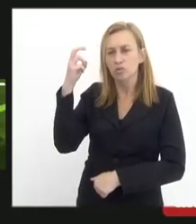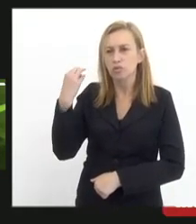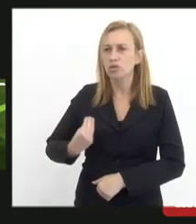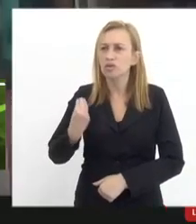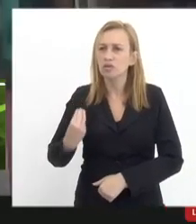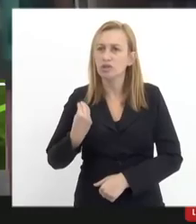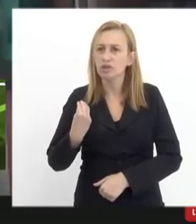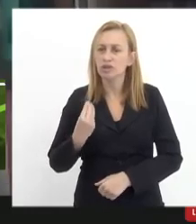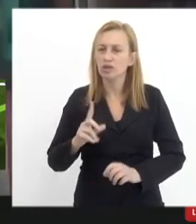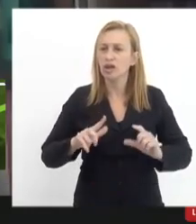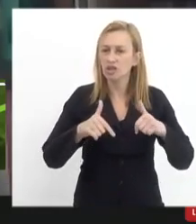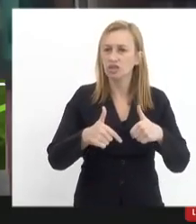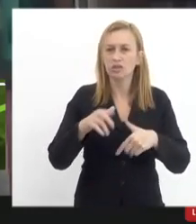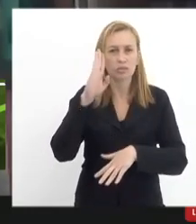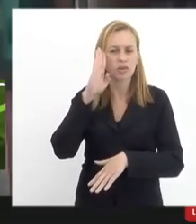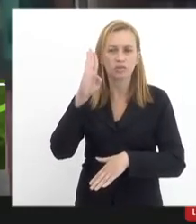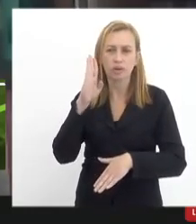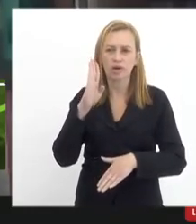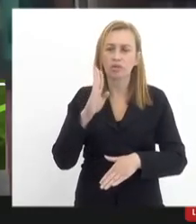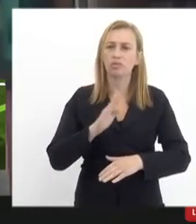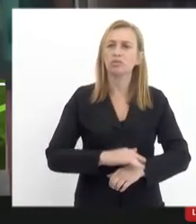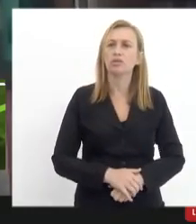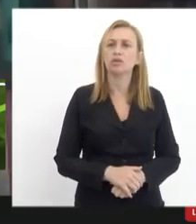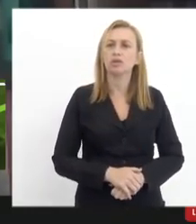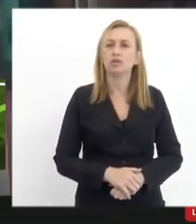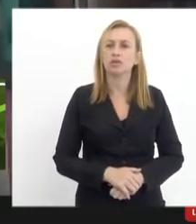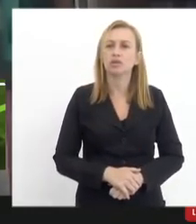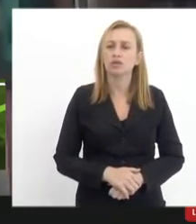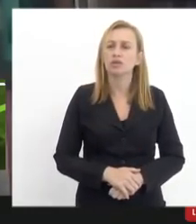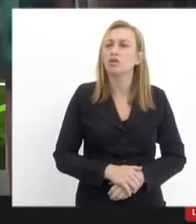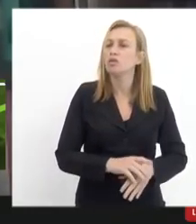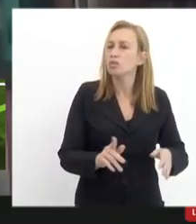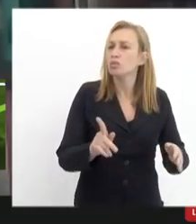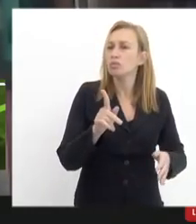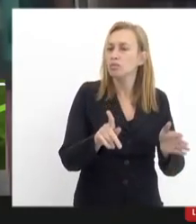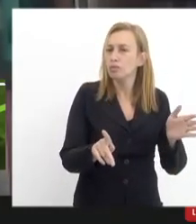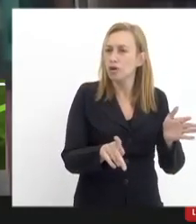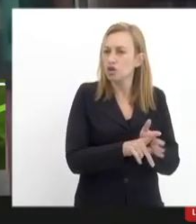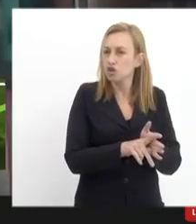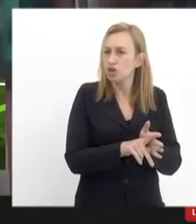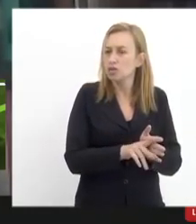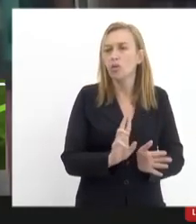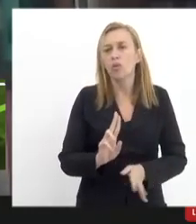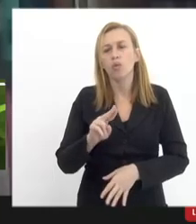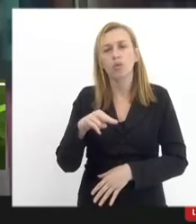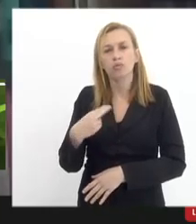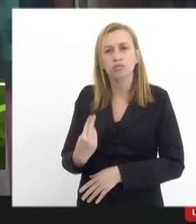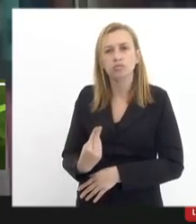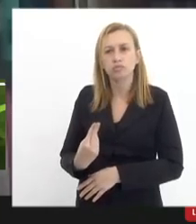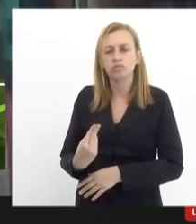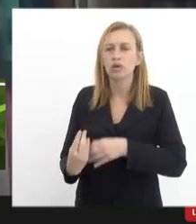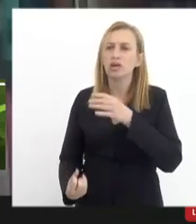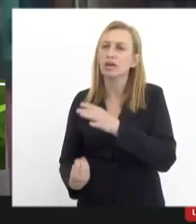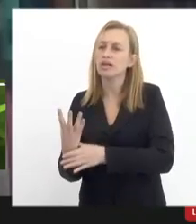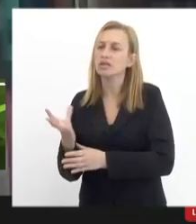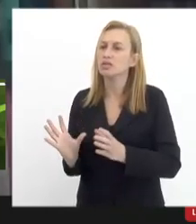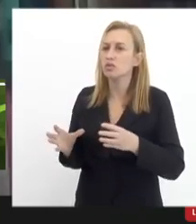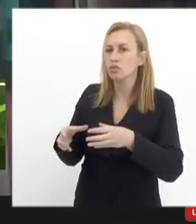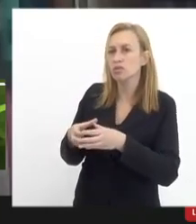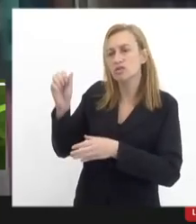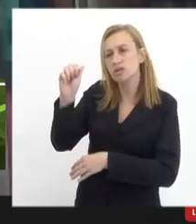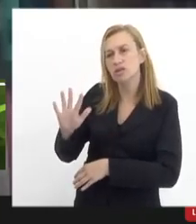ações específicas para os griots, seja com projetos, seja com a criação da Comissão